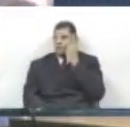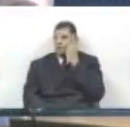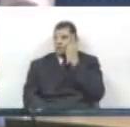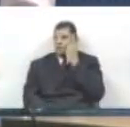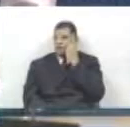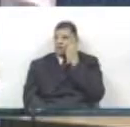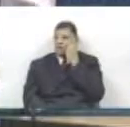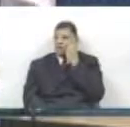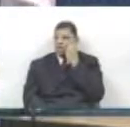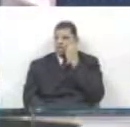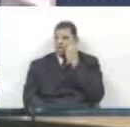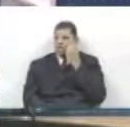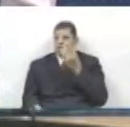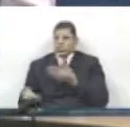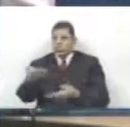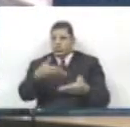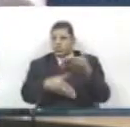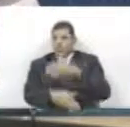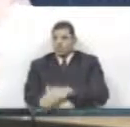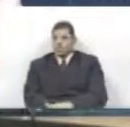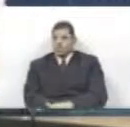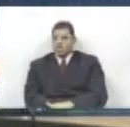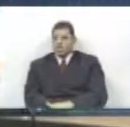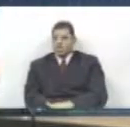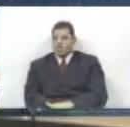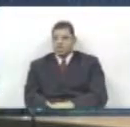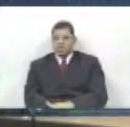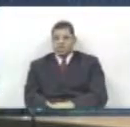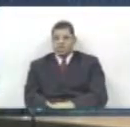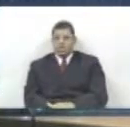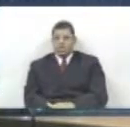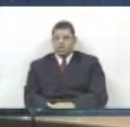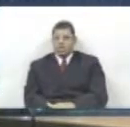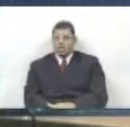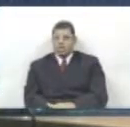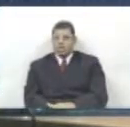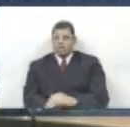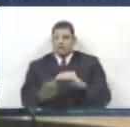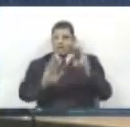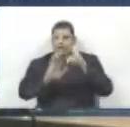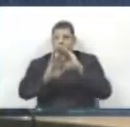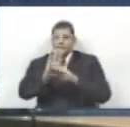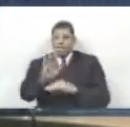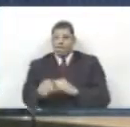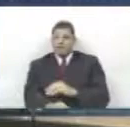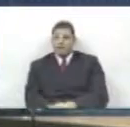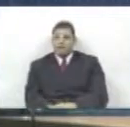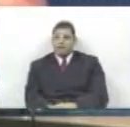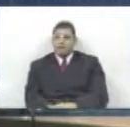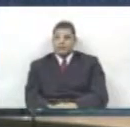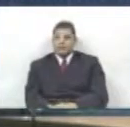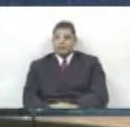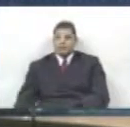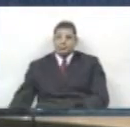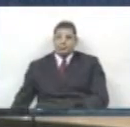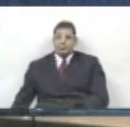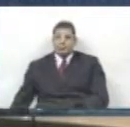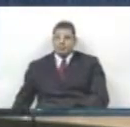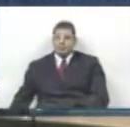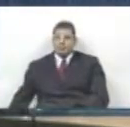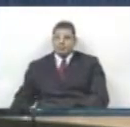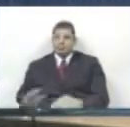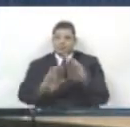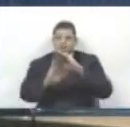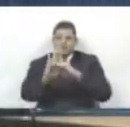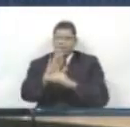se lá morreram 237 infelizmente no nosso estádio morre diariamente no estado todo 237 pessoas ou mais por